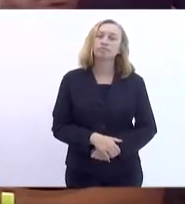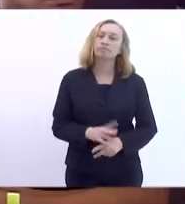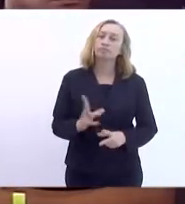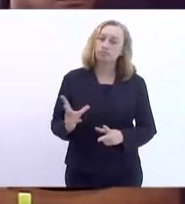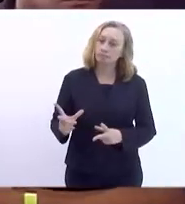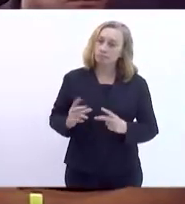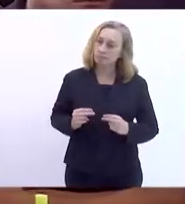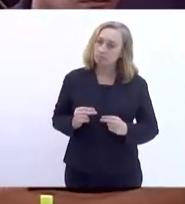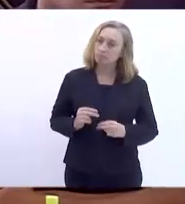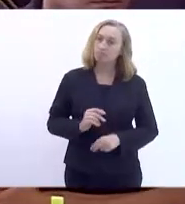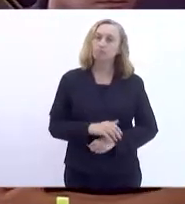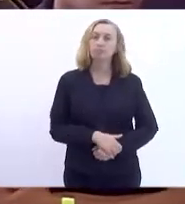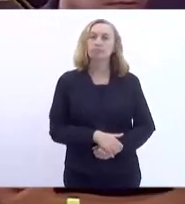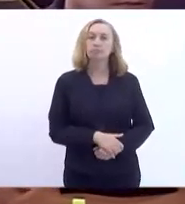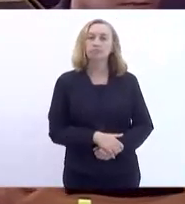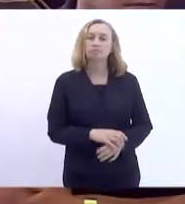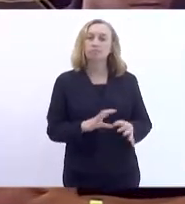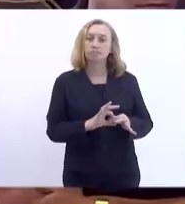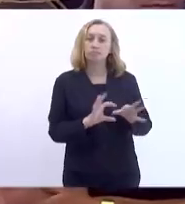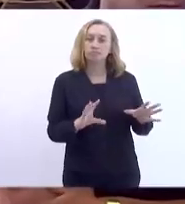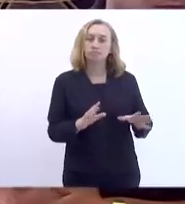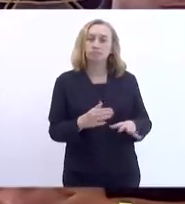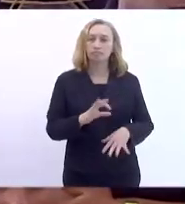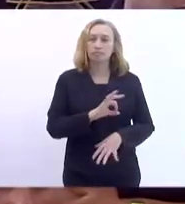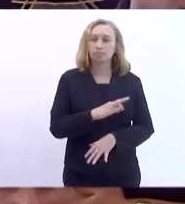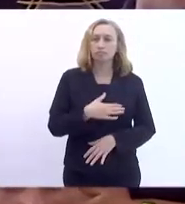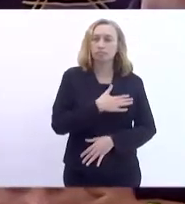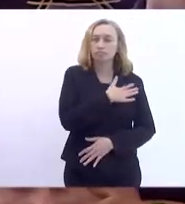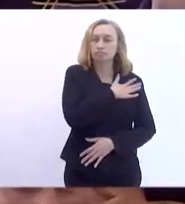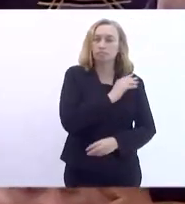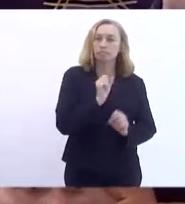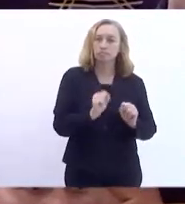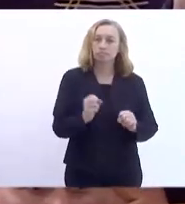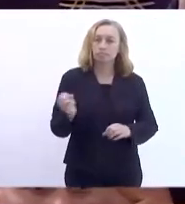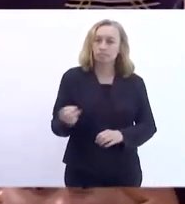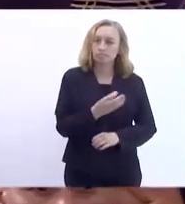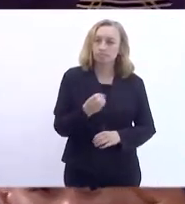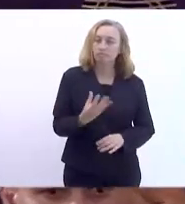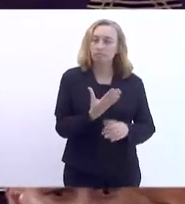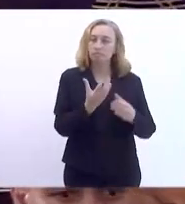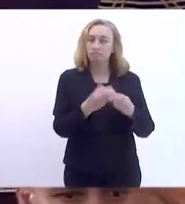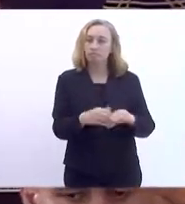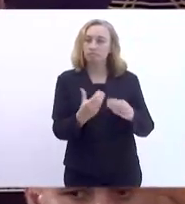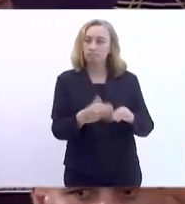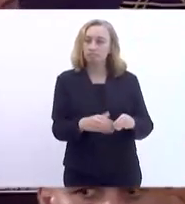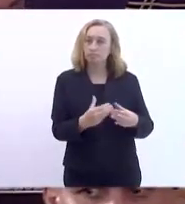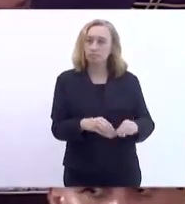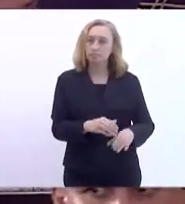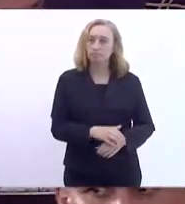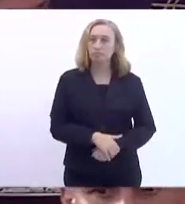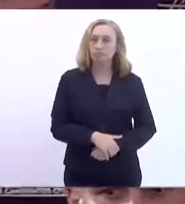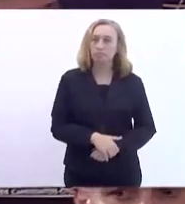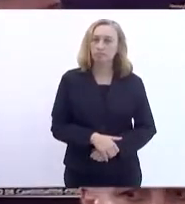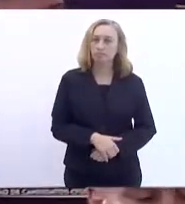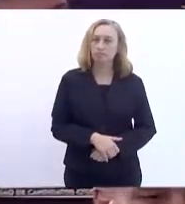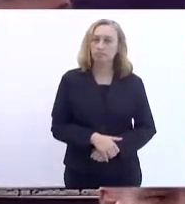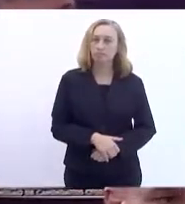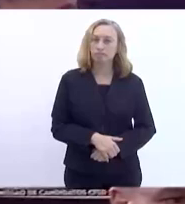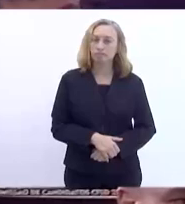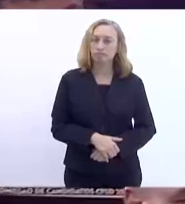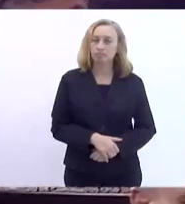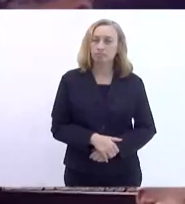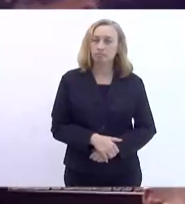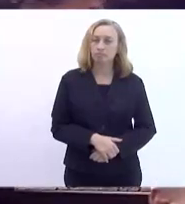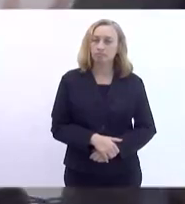merecedores e liberando a polícia militar para poder fazer novos concursos e preenchendo uma